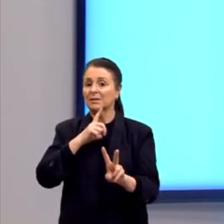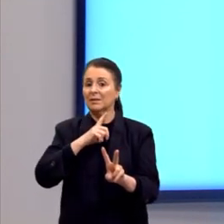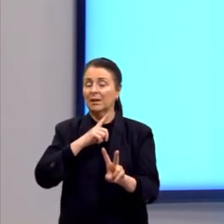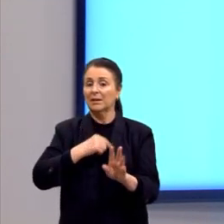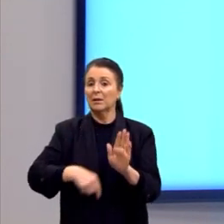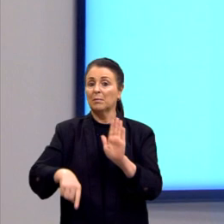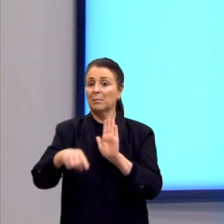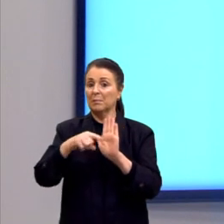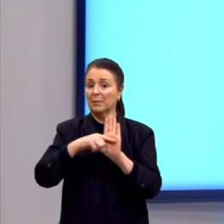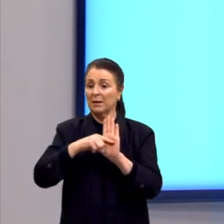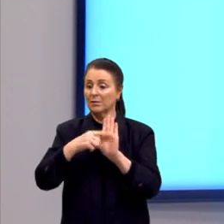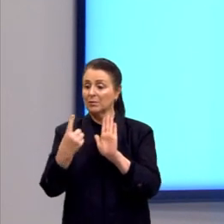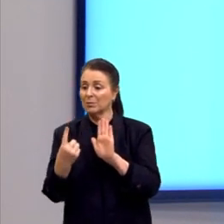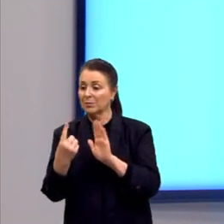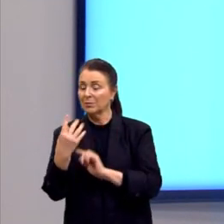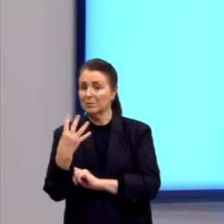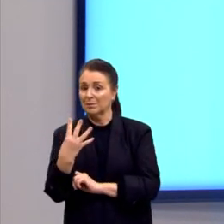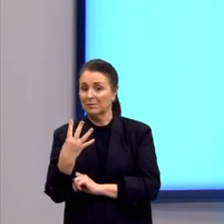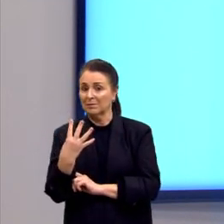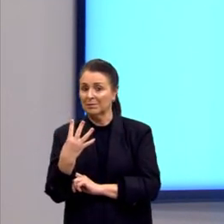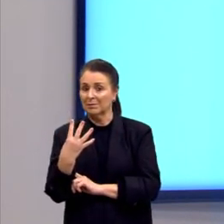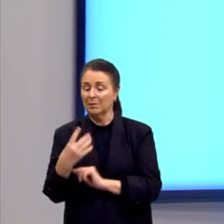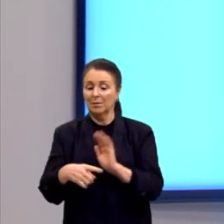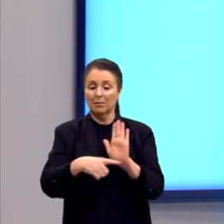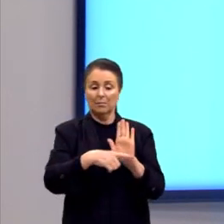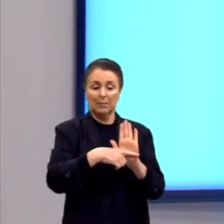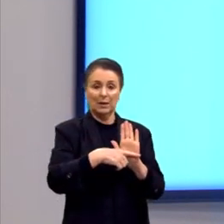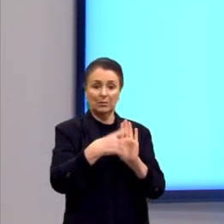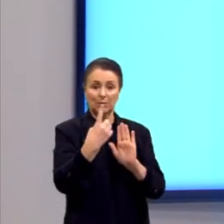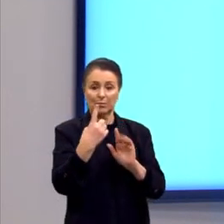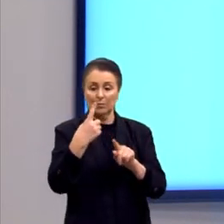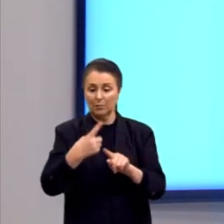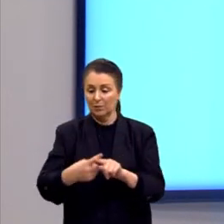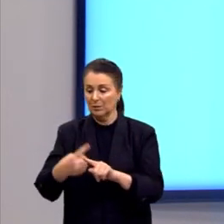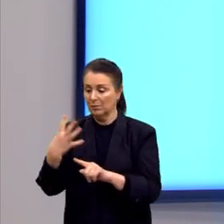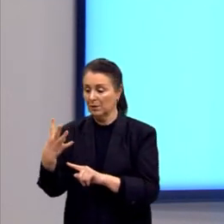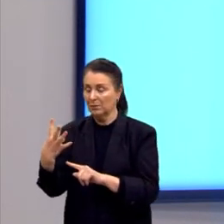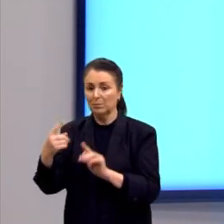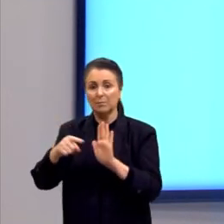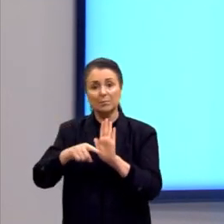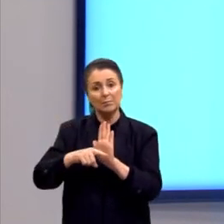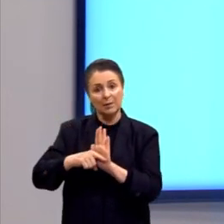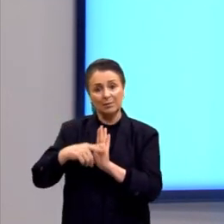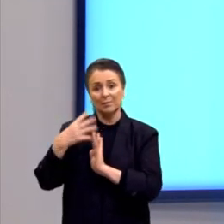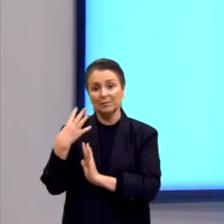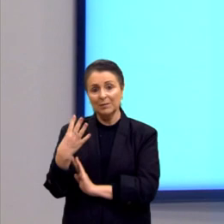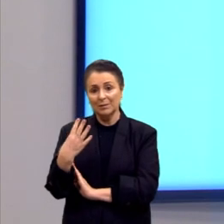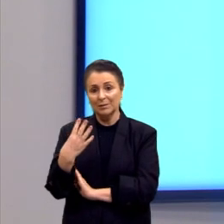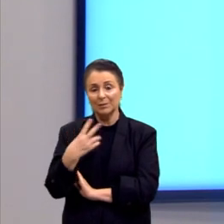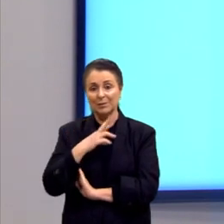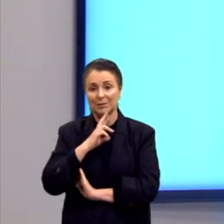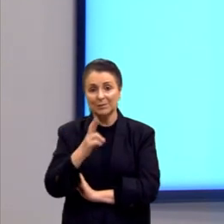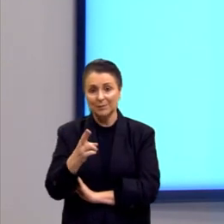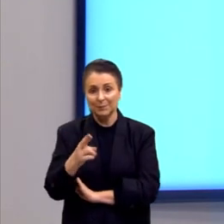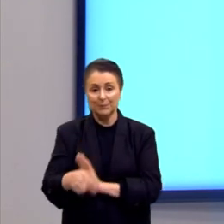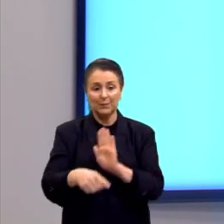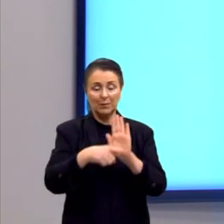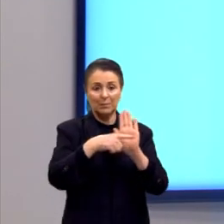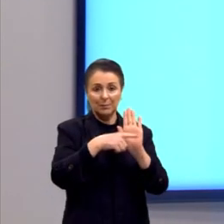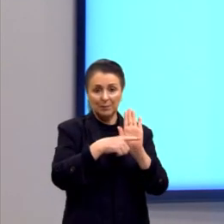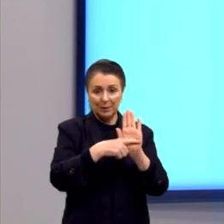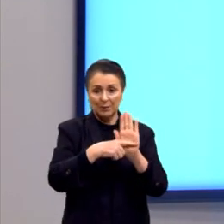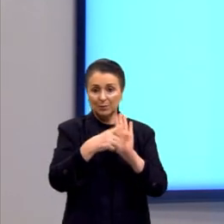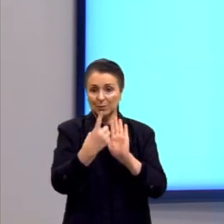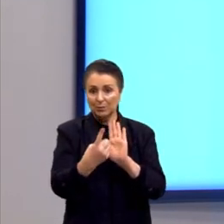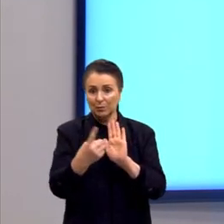menos um e quatro bom menos um vezes quatro é menos 4 e - 1 + 4